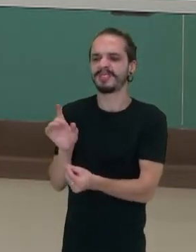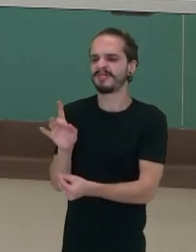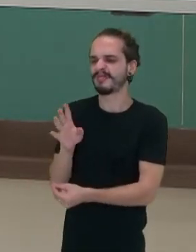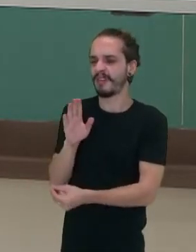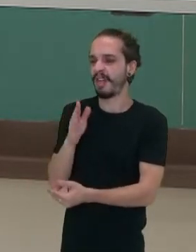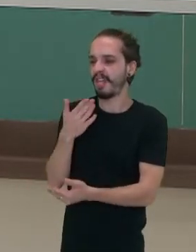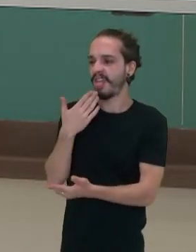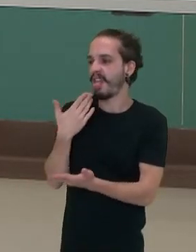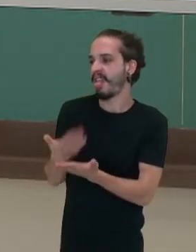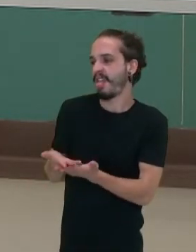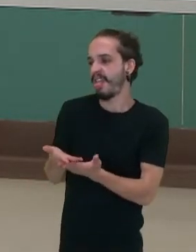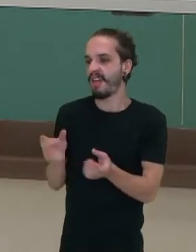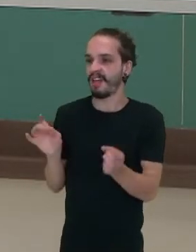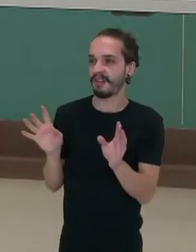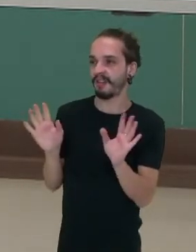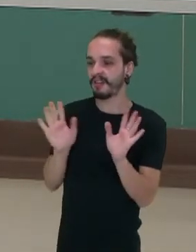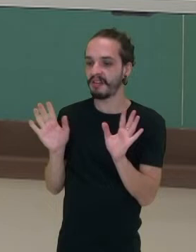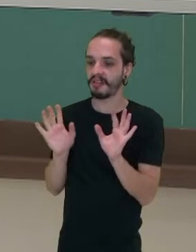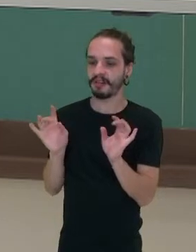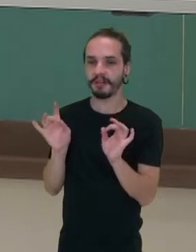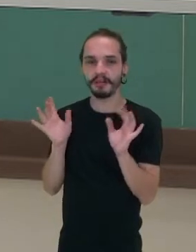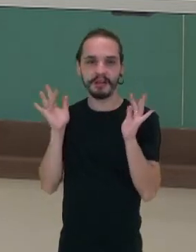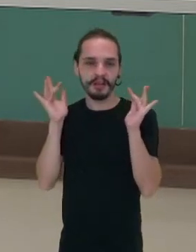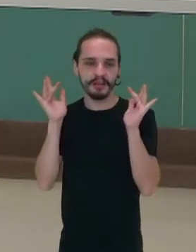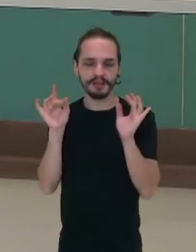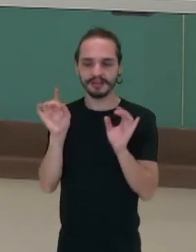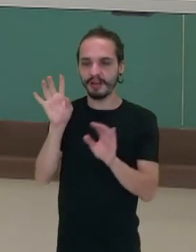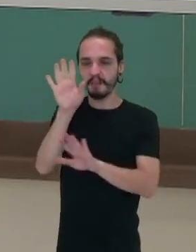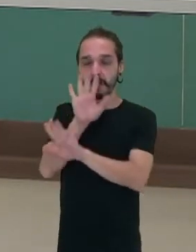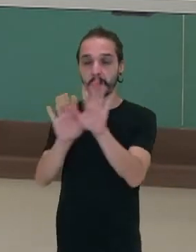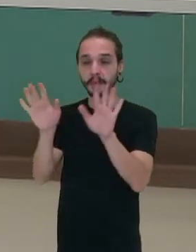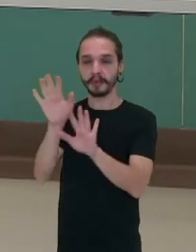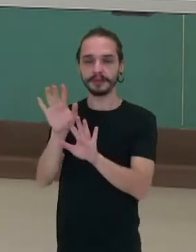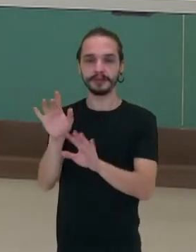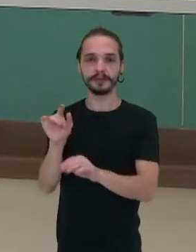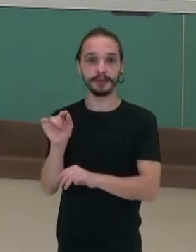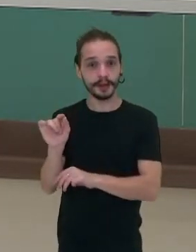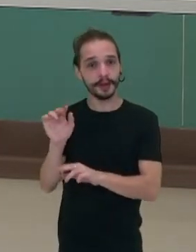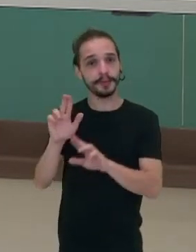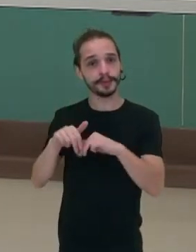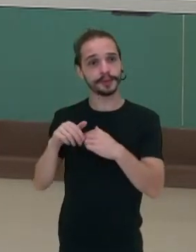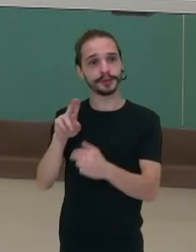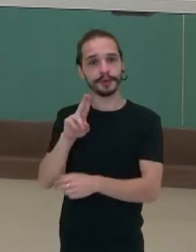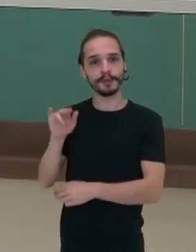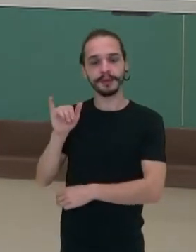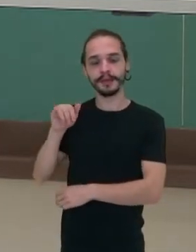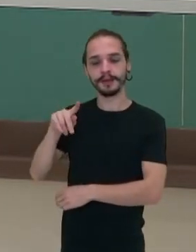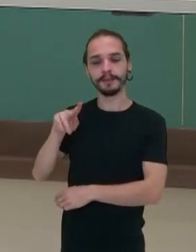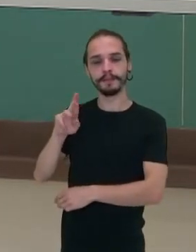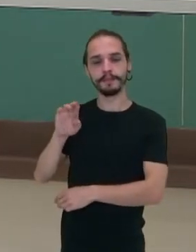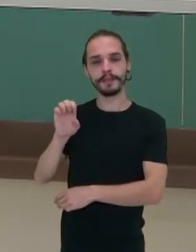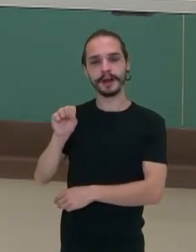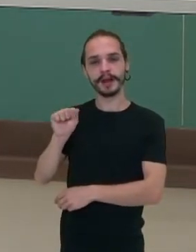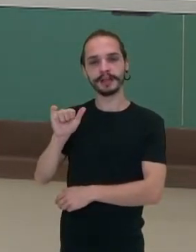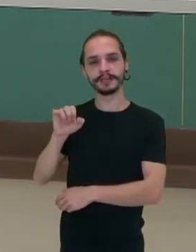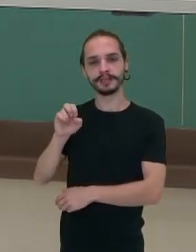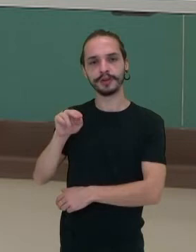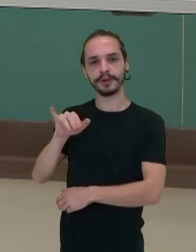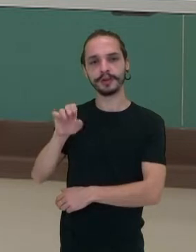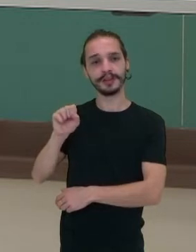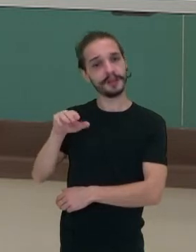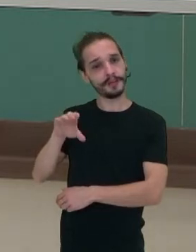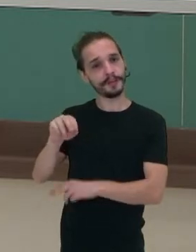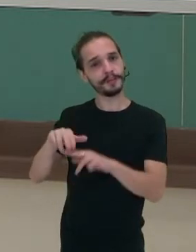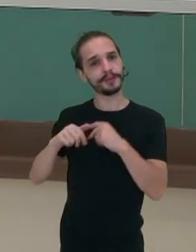está fazendo isso para impressionar a gente, só joga um monte de tinta, um monte de mancha. Mas o nome impressional ficou tão legal que pegou o movimento como